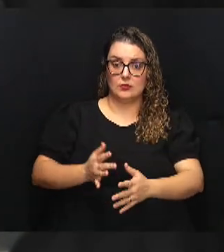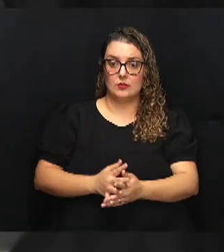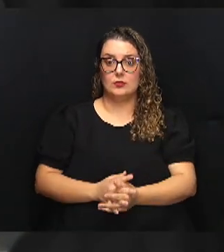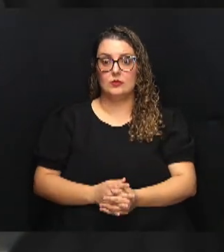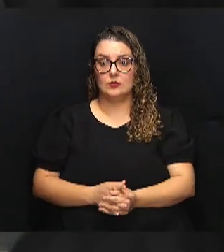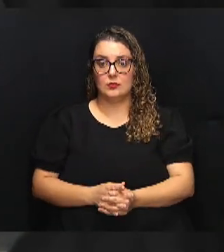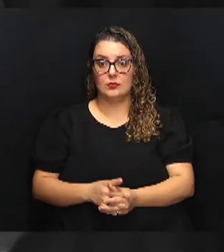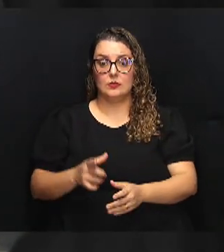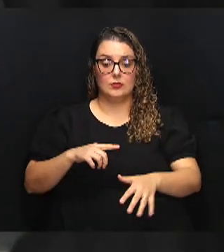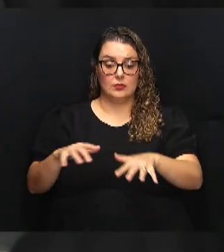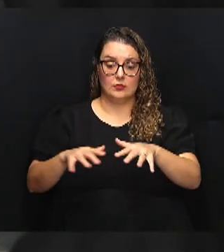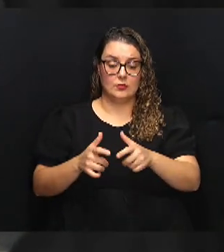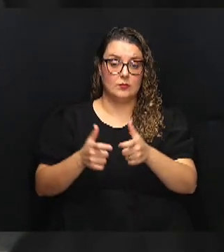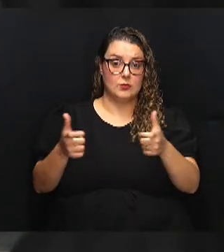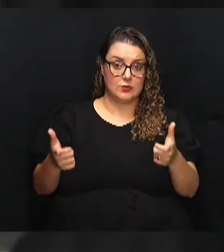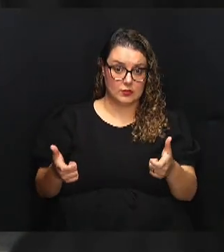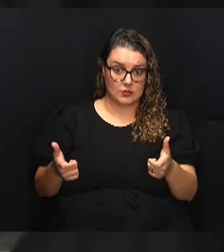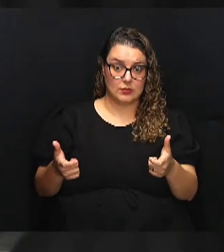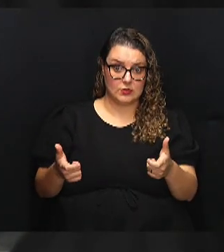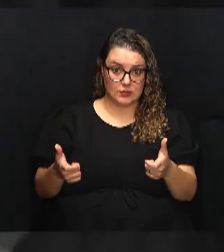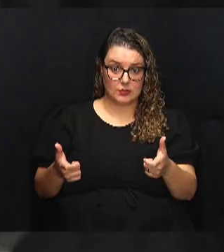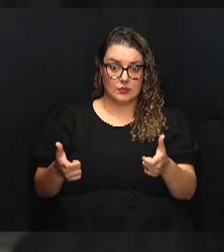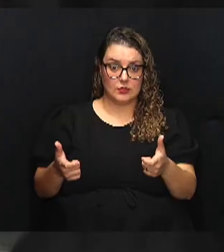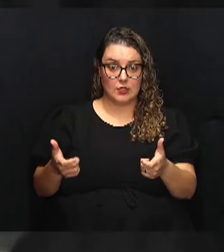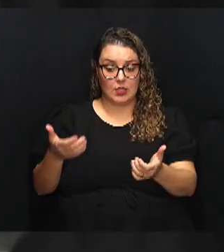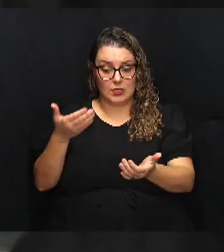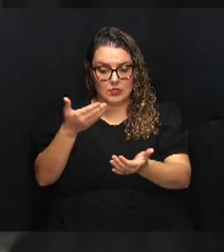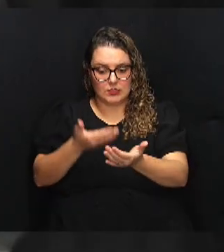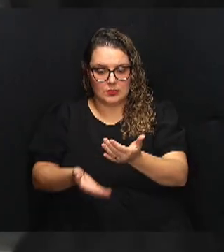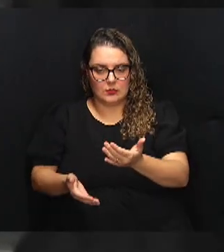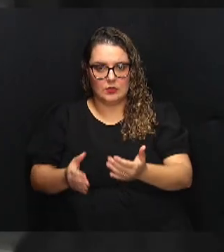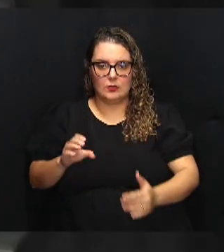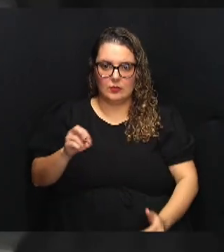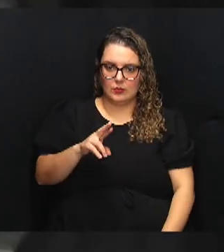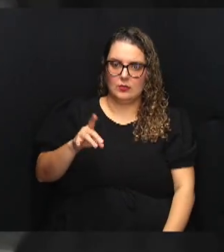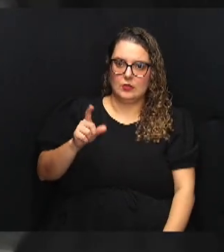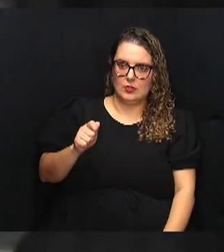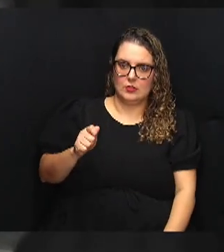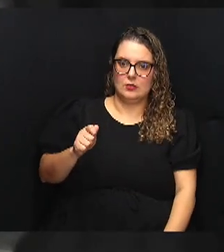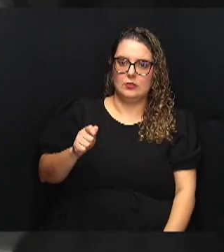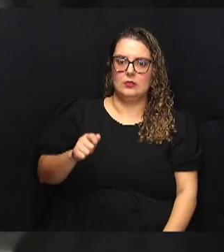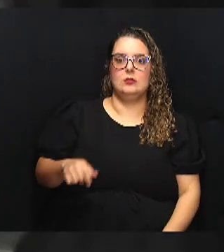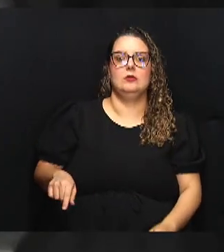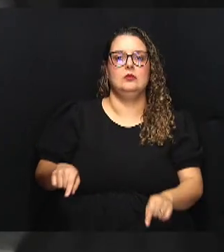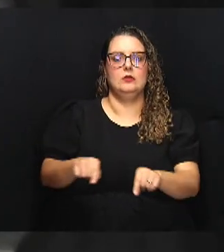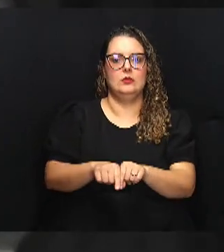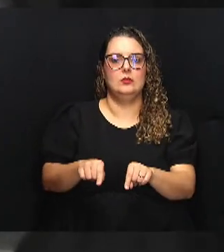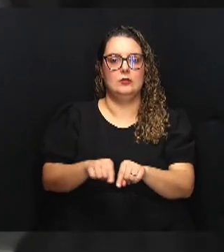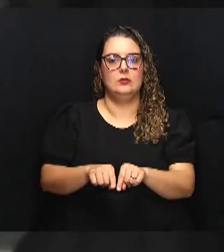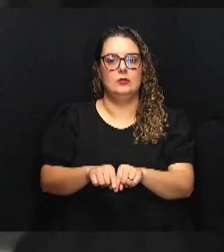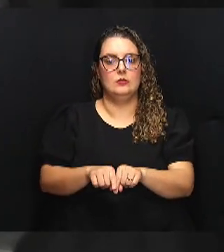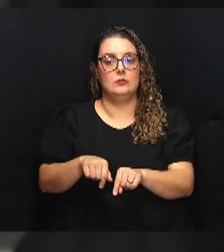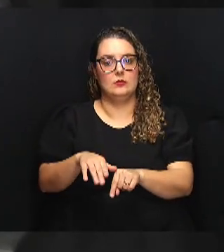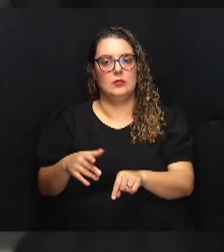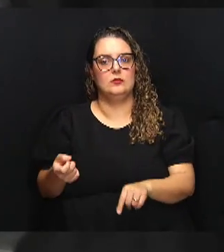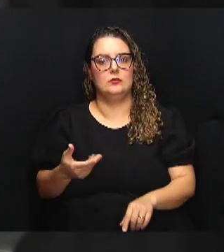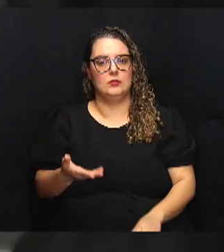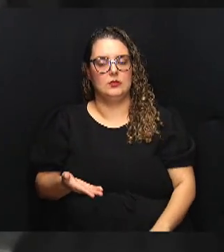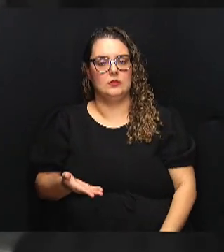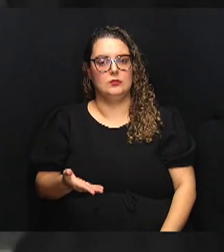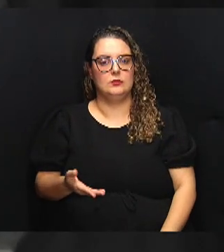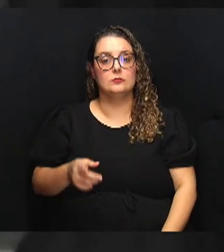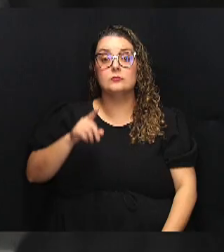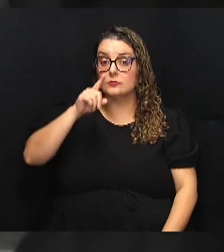onde se tem um movimento muito grande. Eles estão perdendo corrida e, mais do que isso, colocando em risco